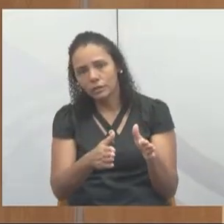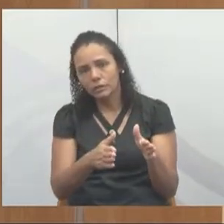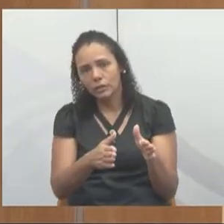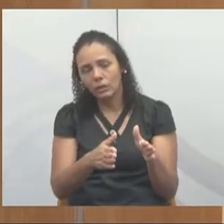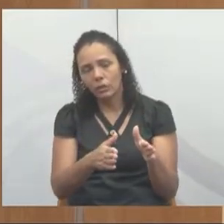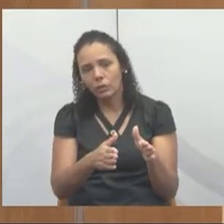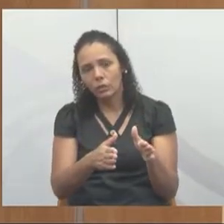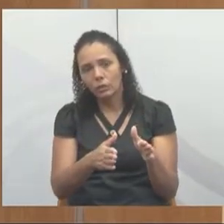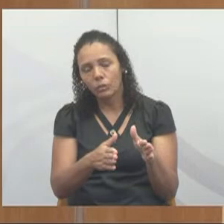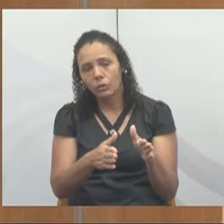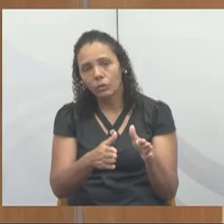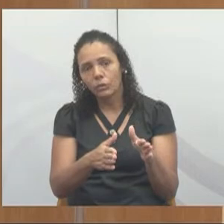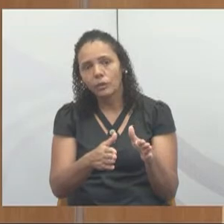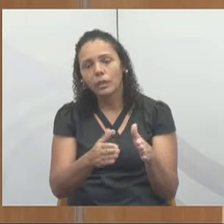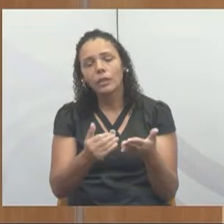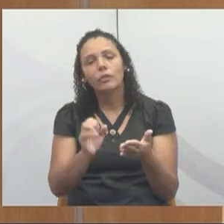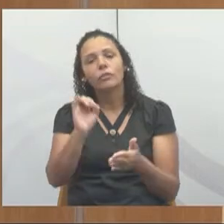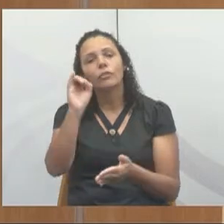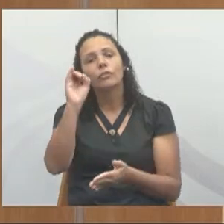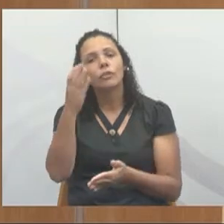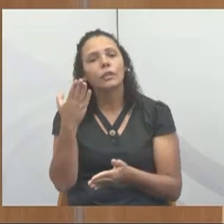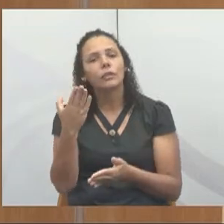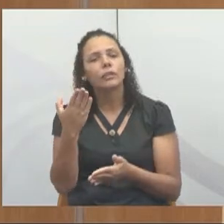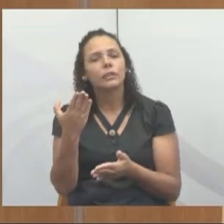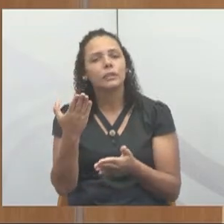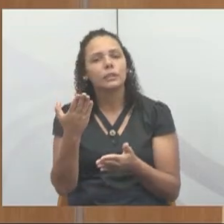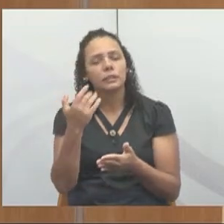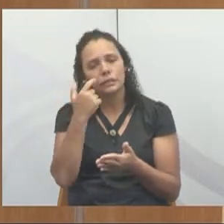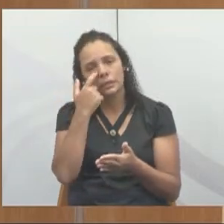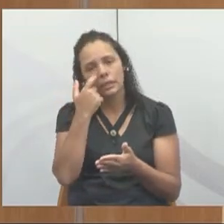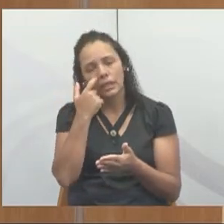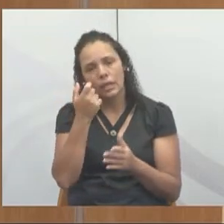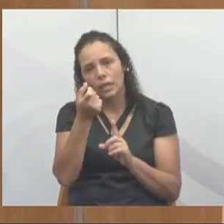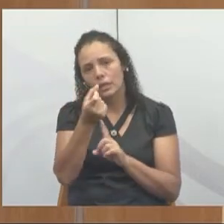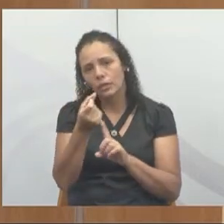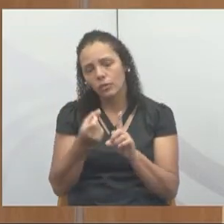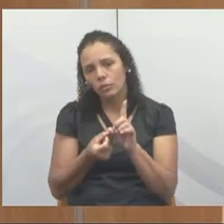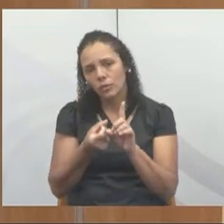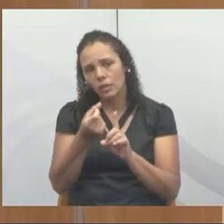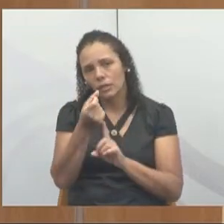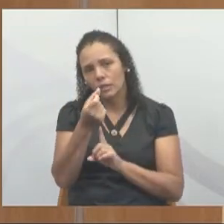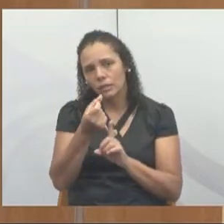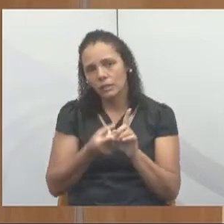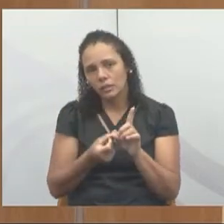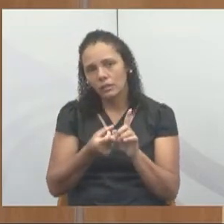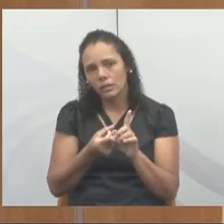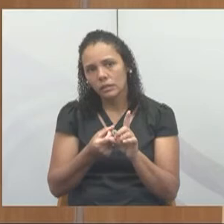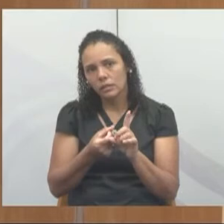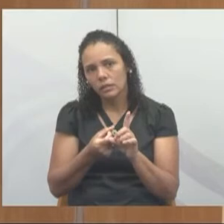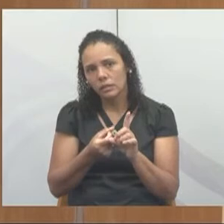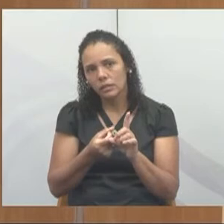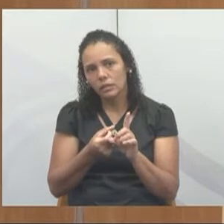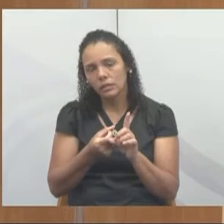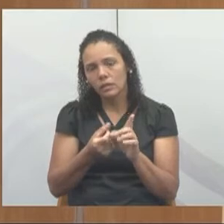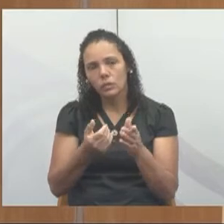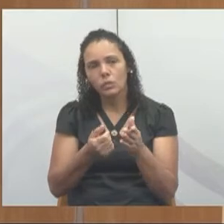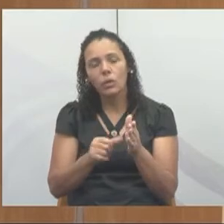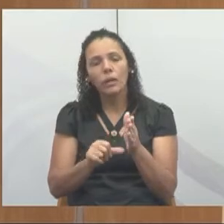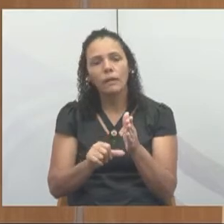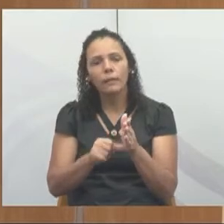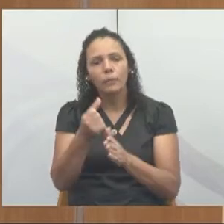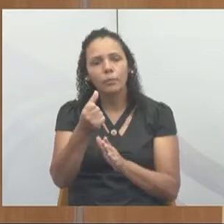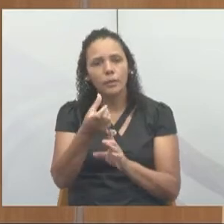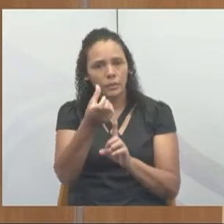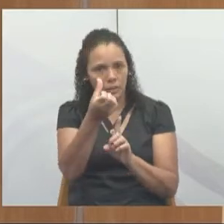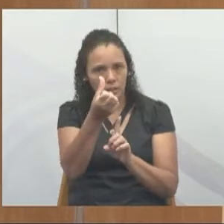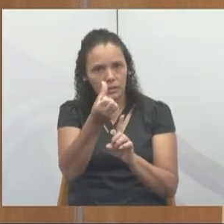agosto. Por conta dessa frustração, a gente achou prudente manter a inauguração no primeiro semestre do próximo ano, para